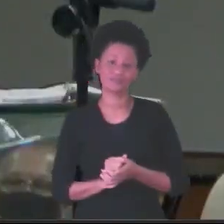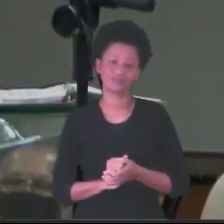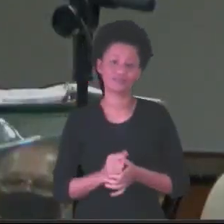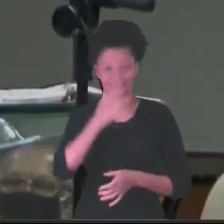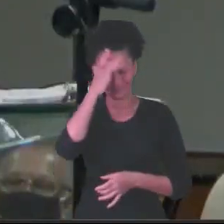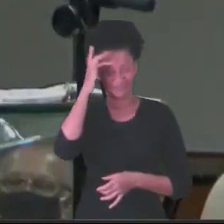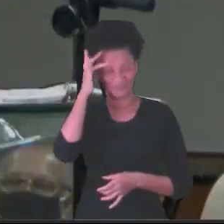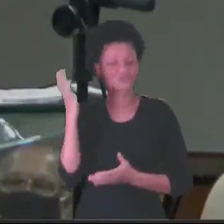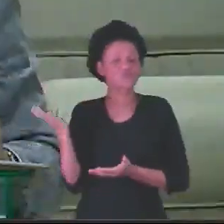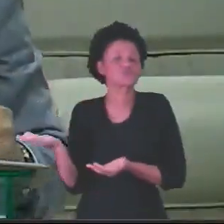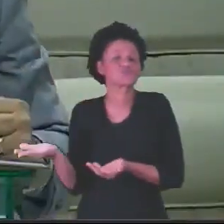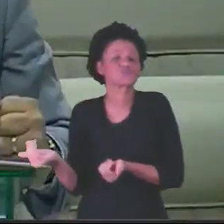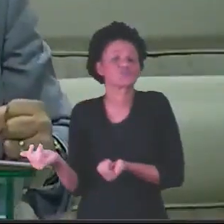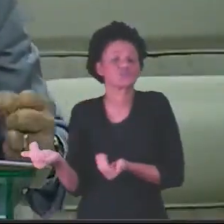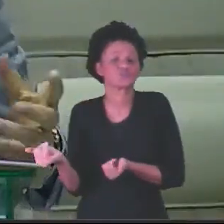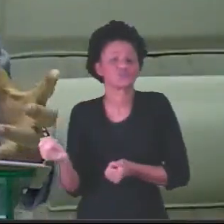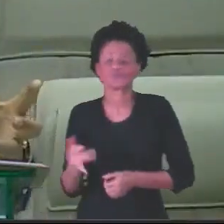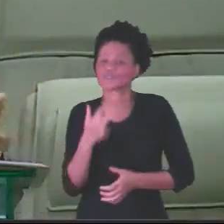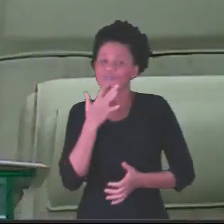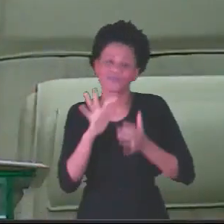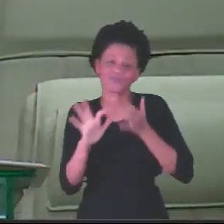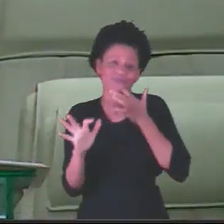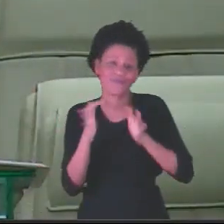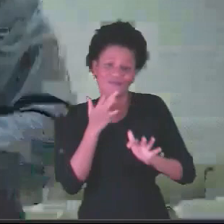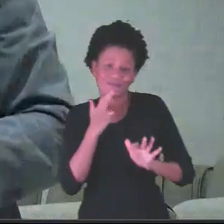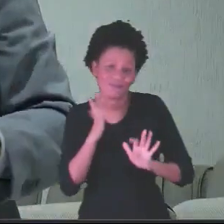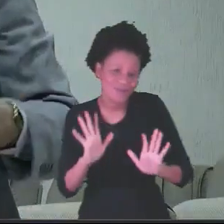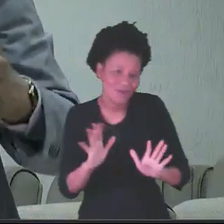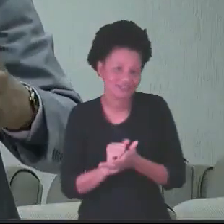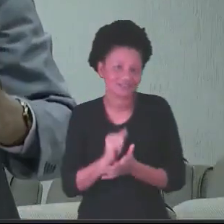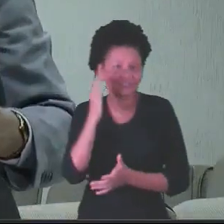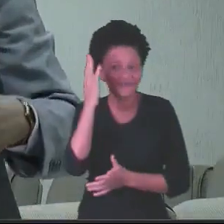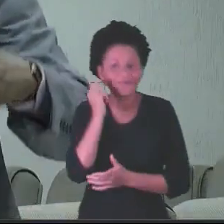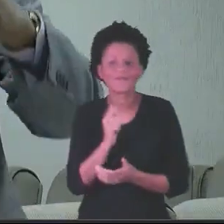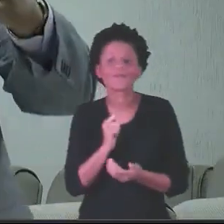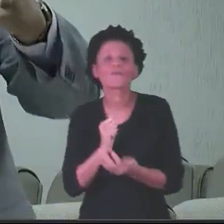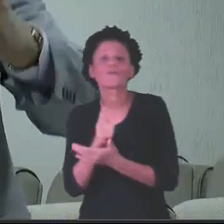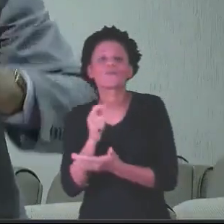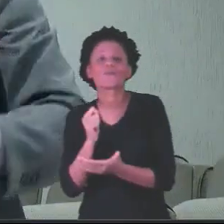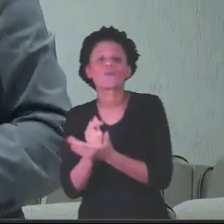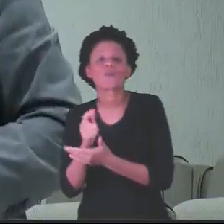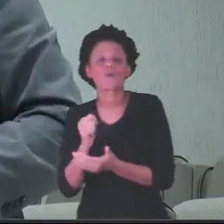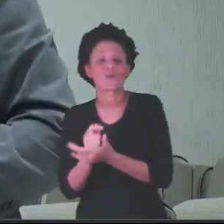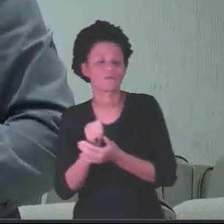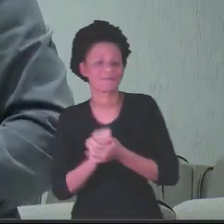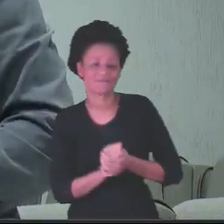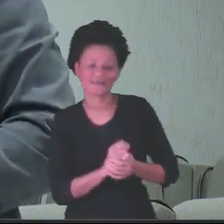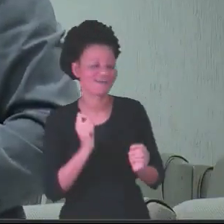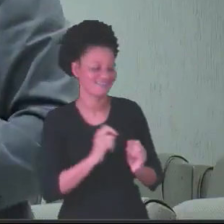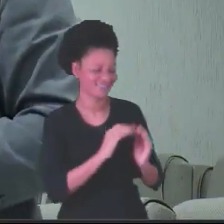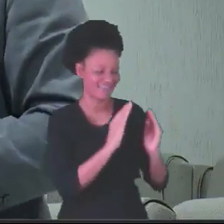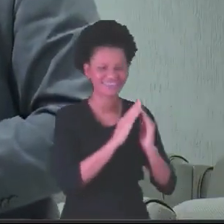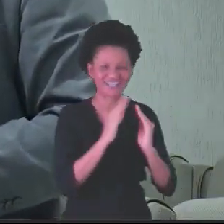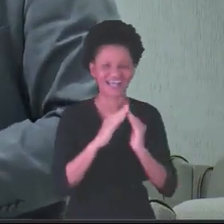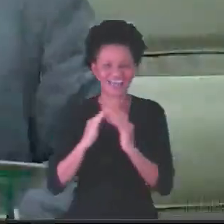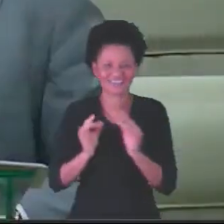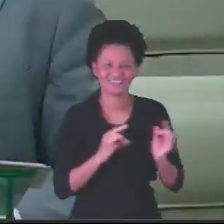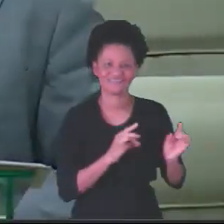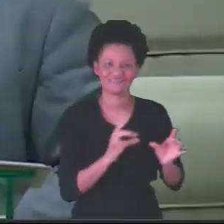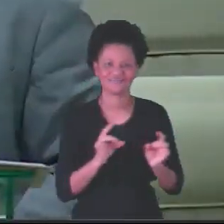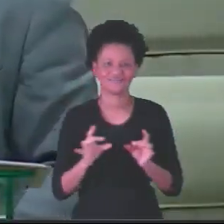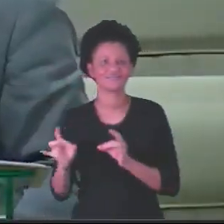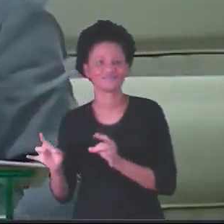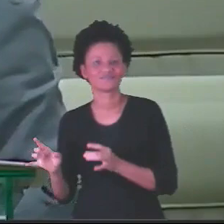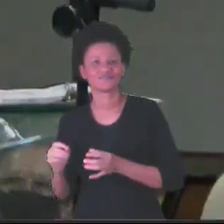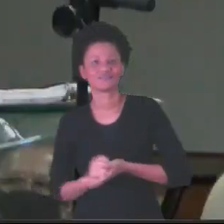novas não conheceram nem provar o que era comprar nas mercearias oi hoje